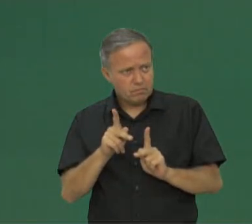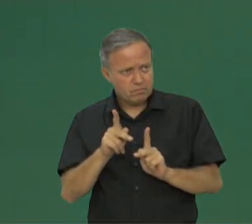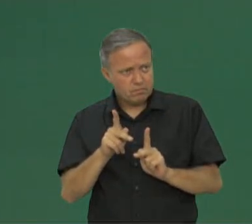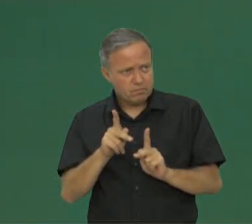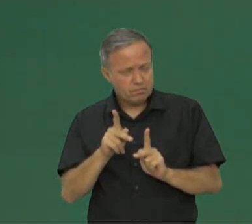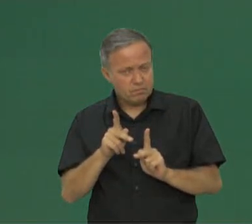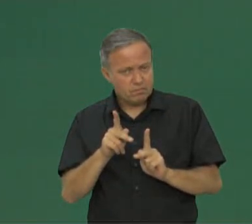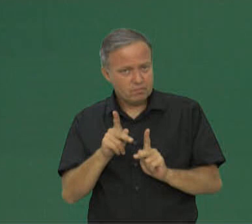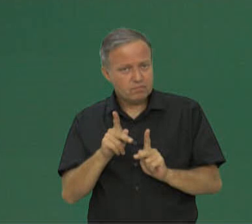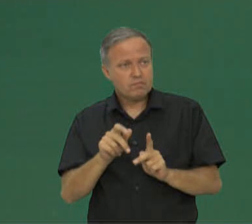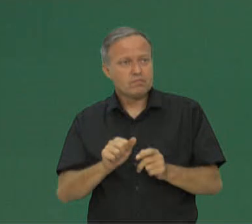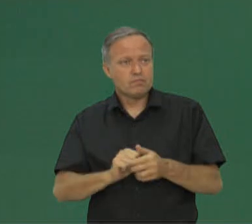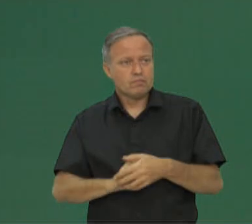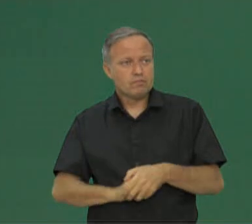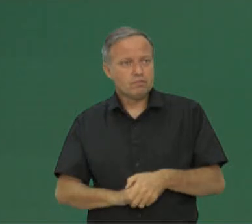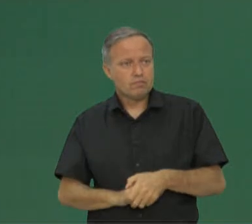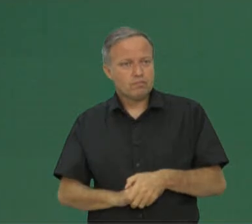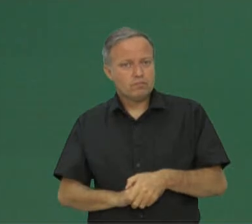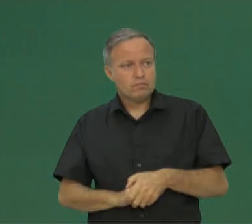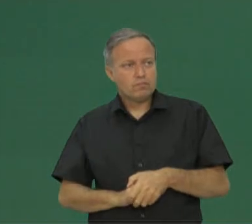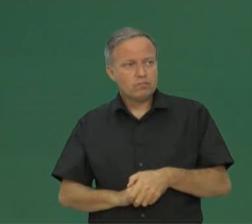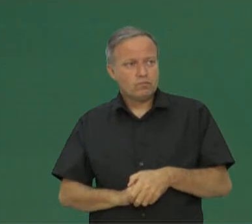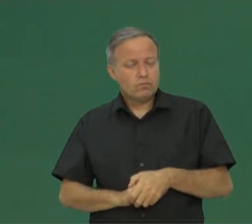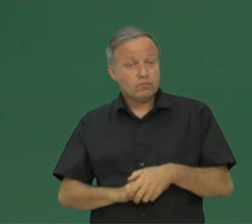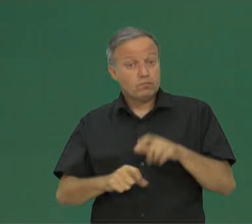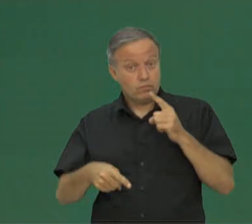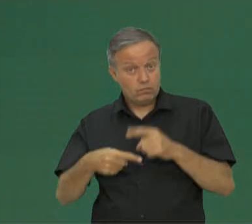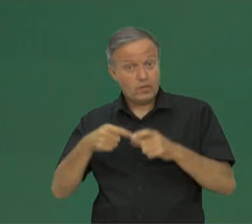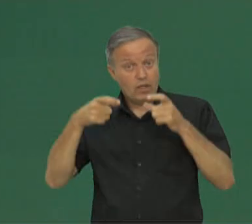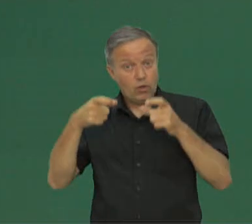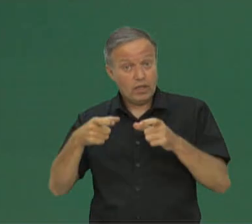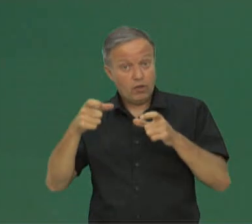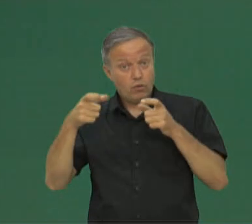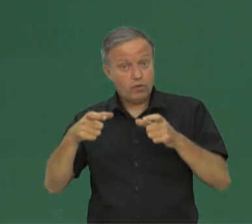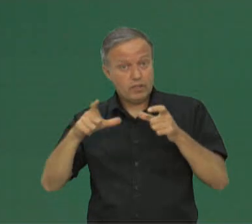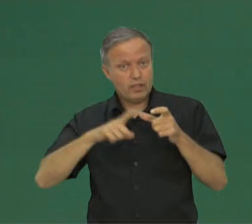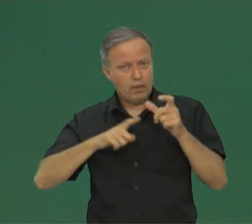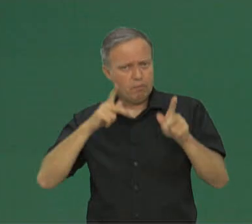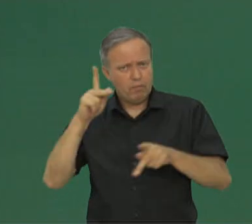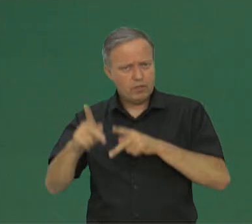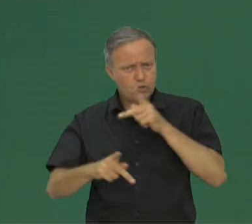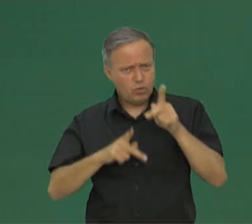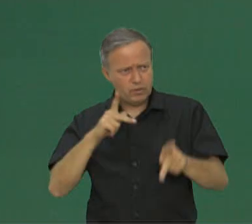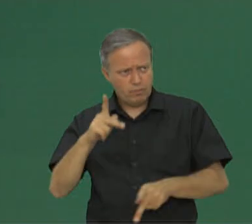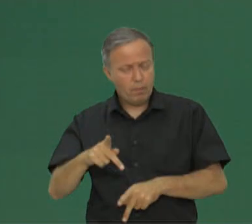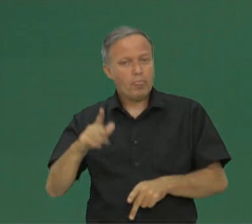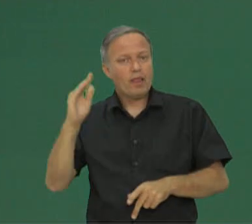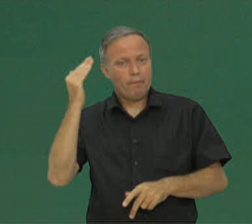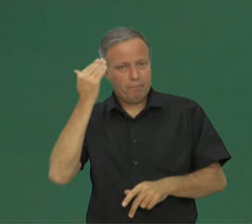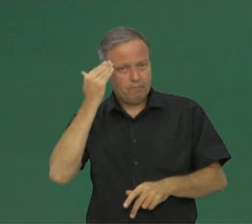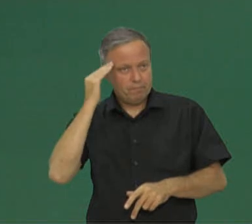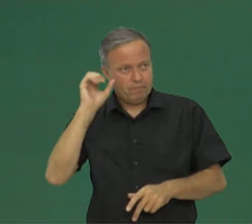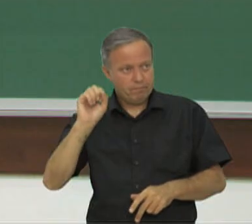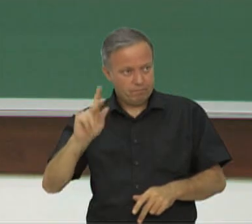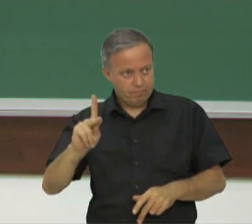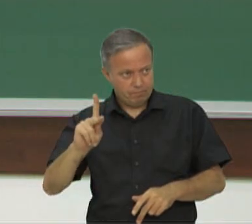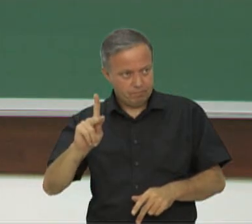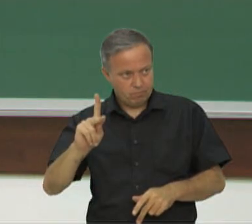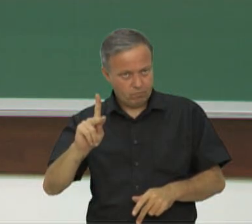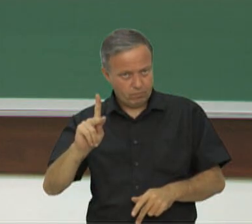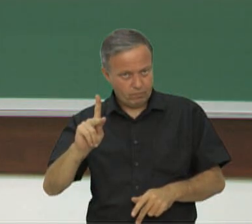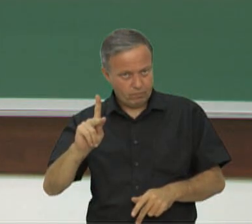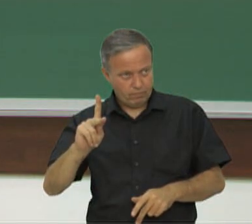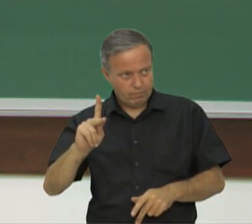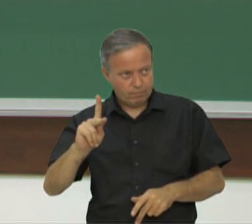de intervenção urbana, tá? Porque é um local público, certo? Ficou entendido? Vocês entenderam